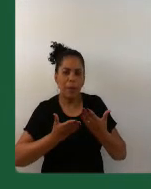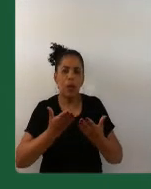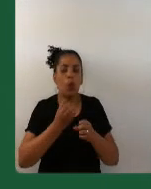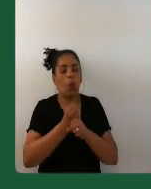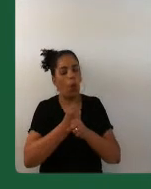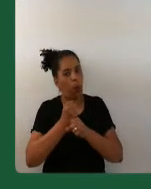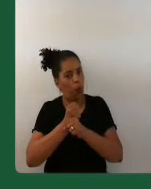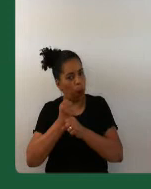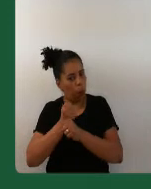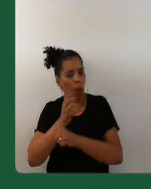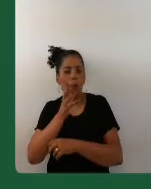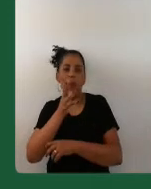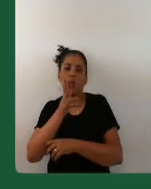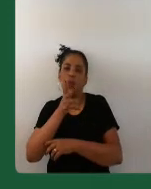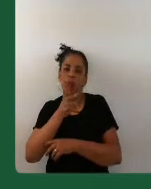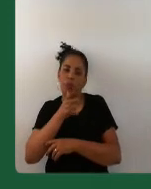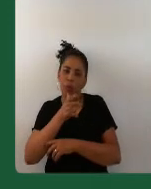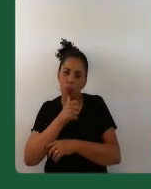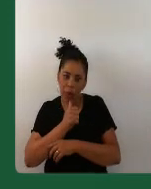E